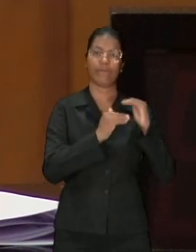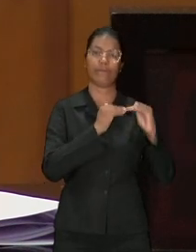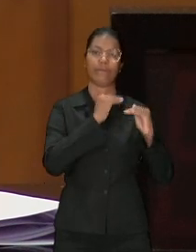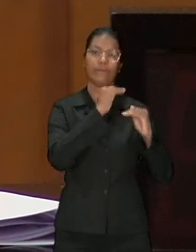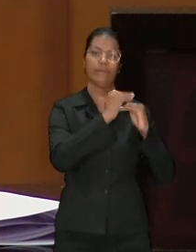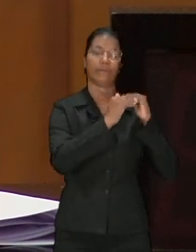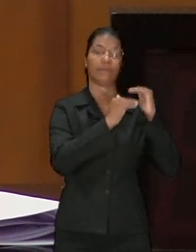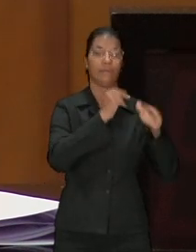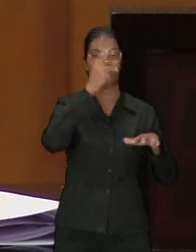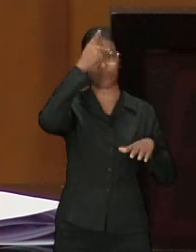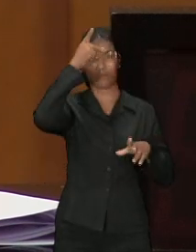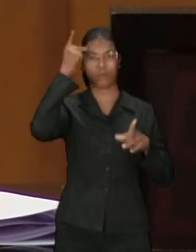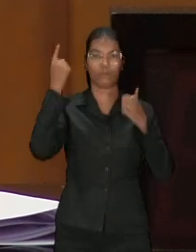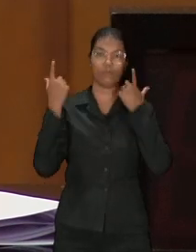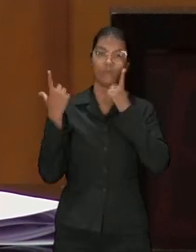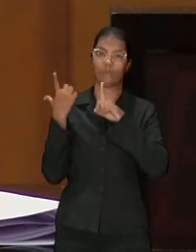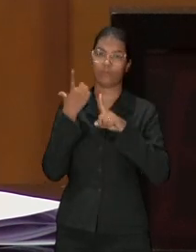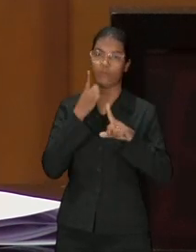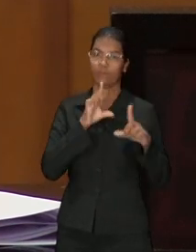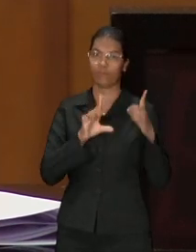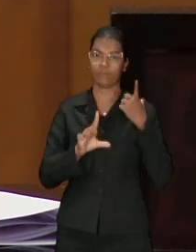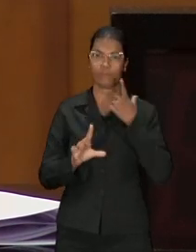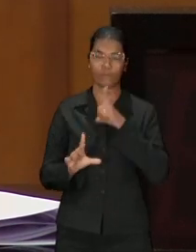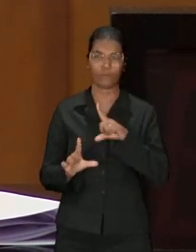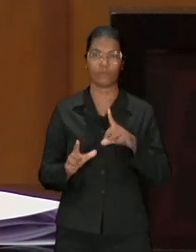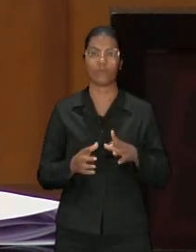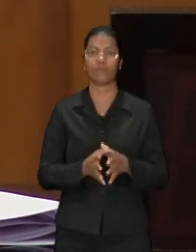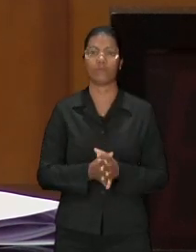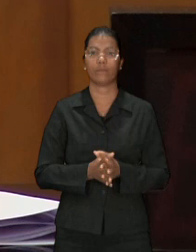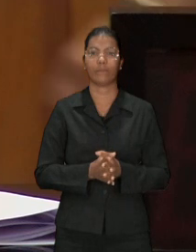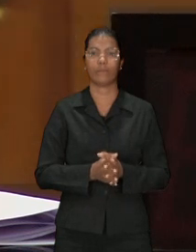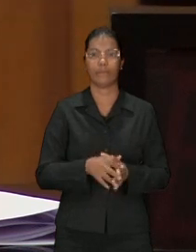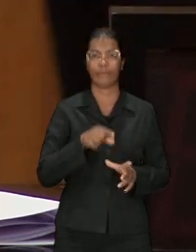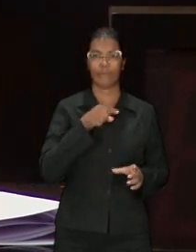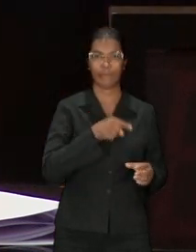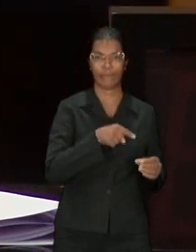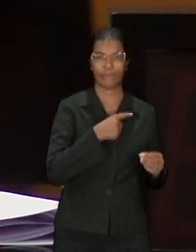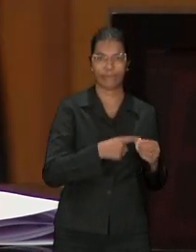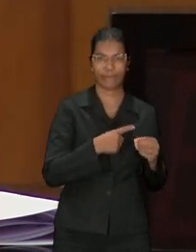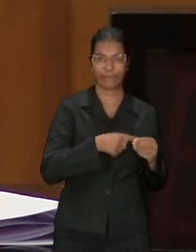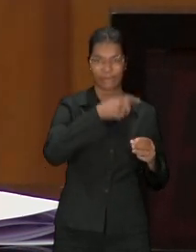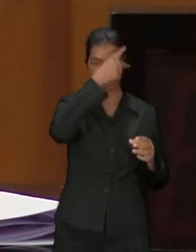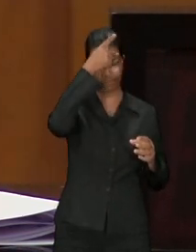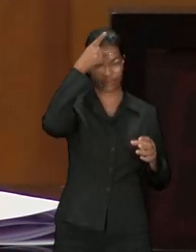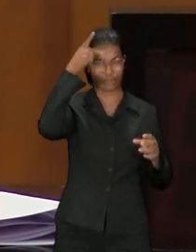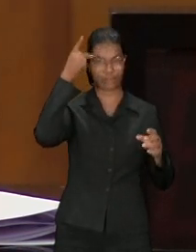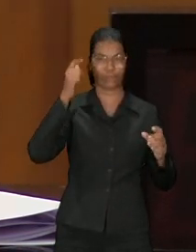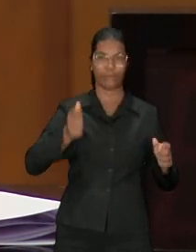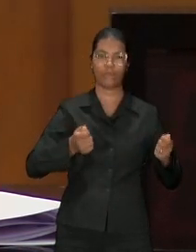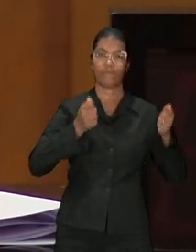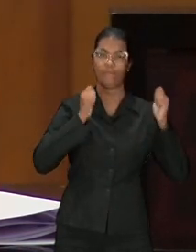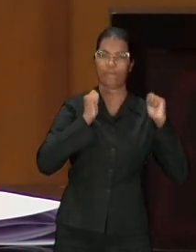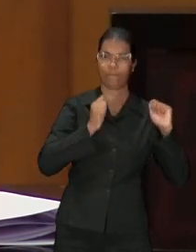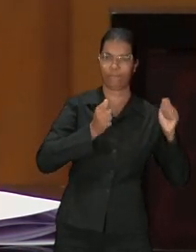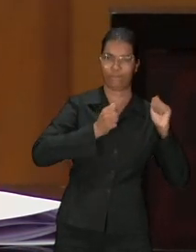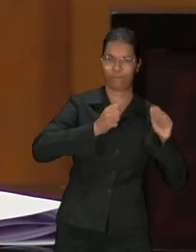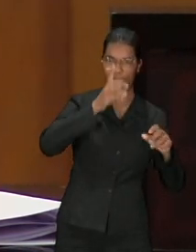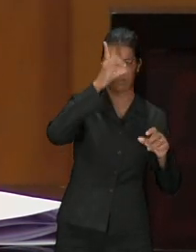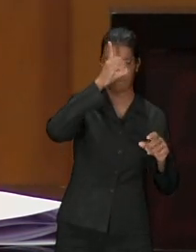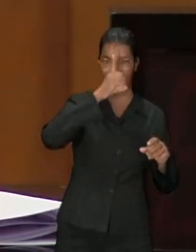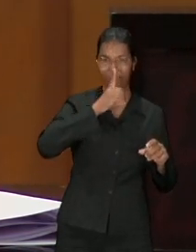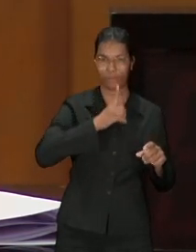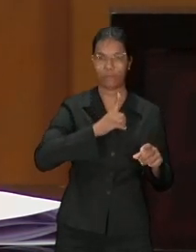da humanidade, através daqueles que sempre lutam por mais direitos, maior liberdade, melhores